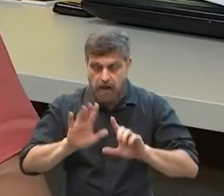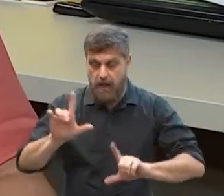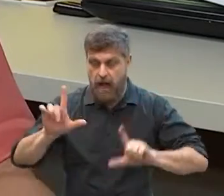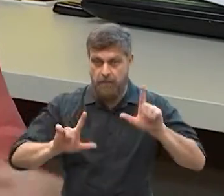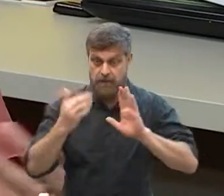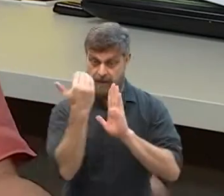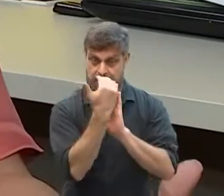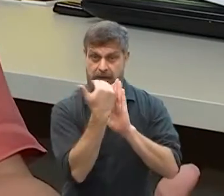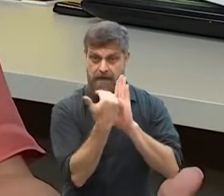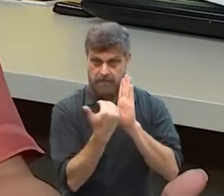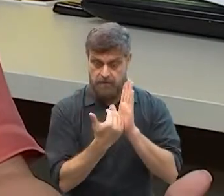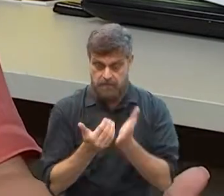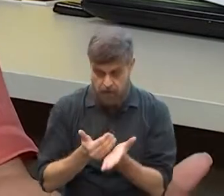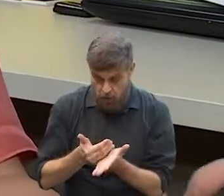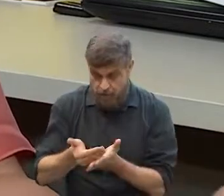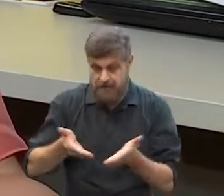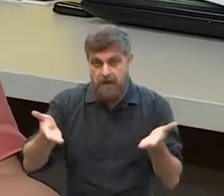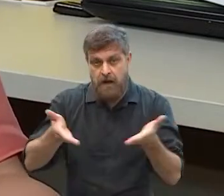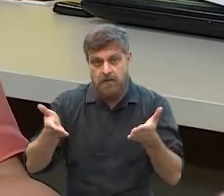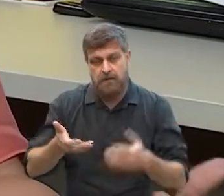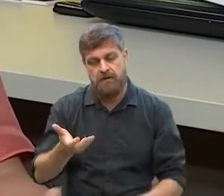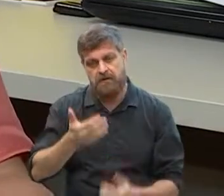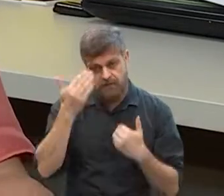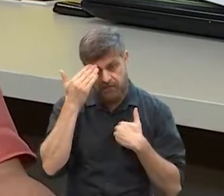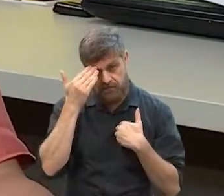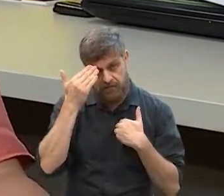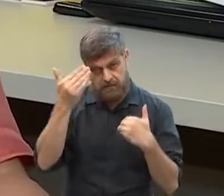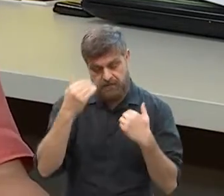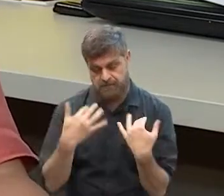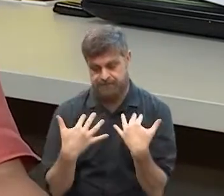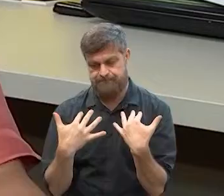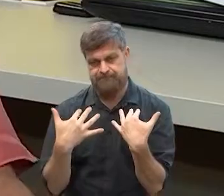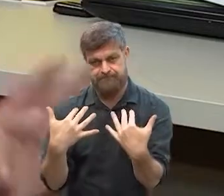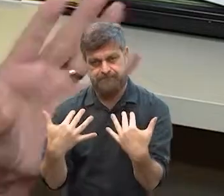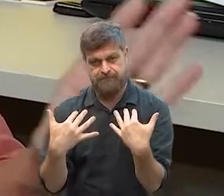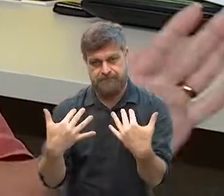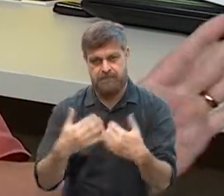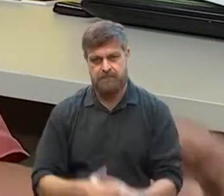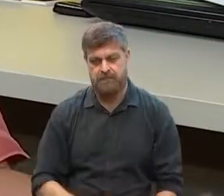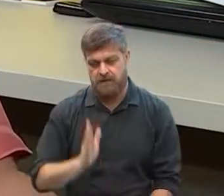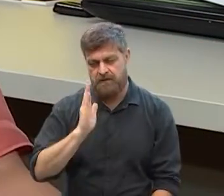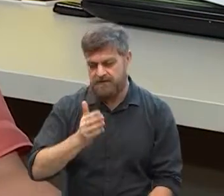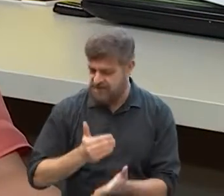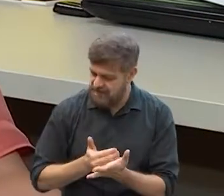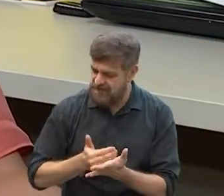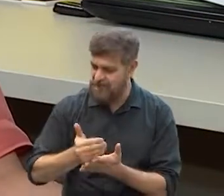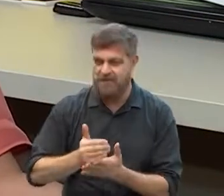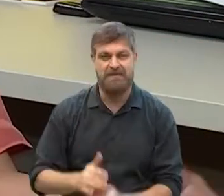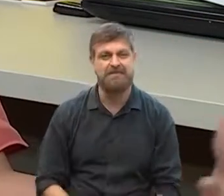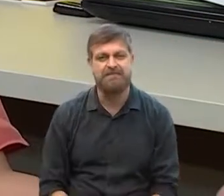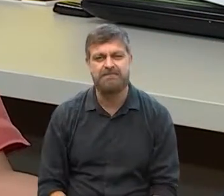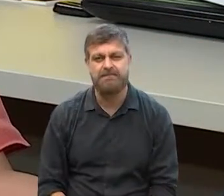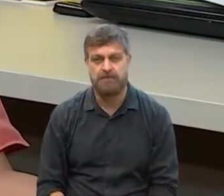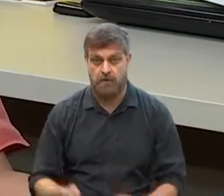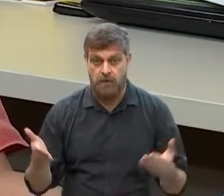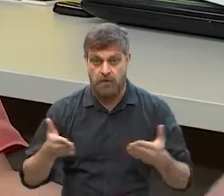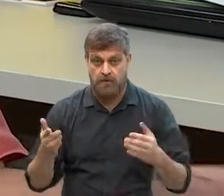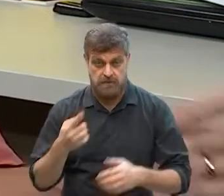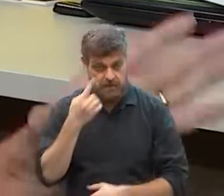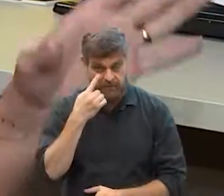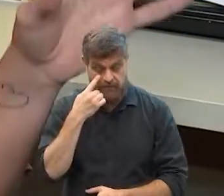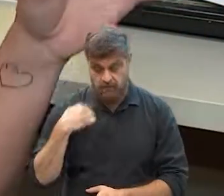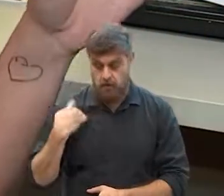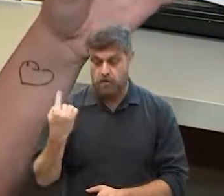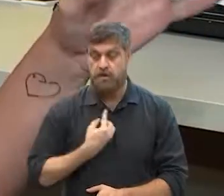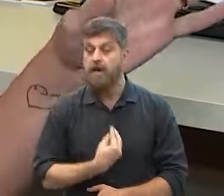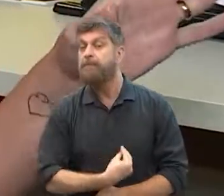Programa em Pauta já está no ar e eu quero te agradecer pela companhia e a audiência já logo no início do programa. Hoje, como você pode ver, a gente